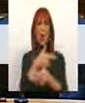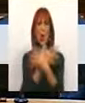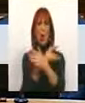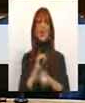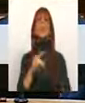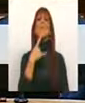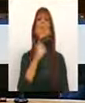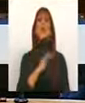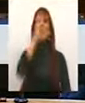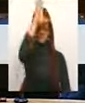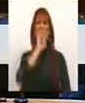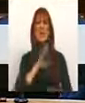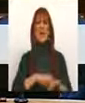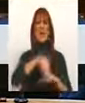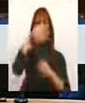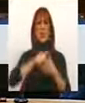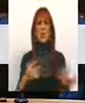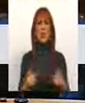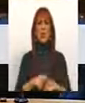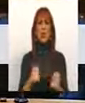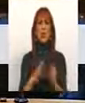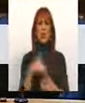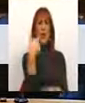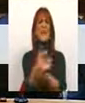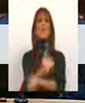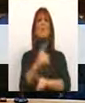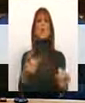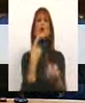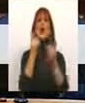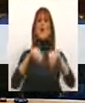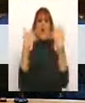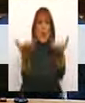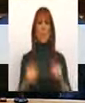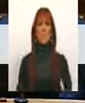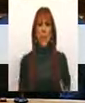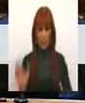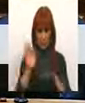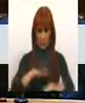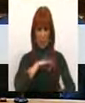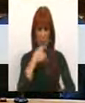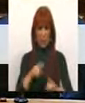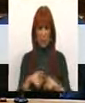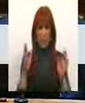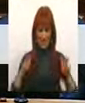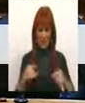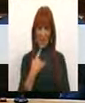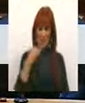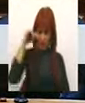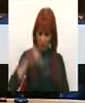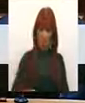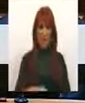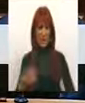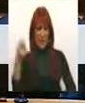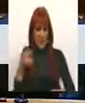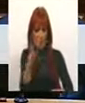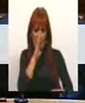Devia perguntar ao Ministro da Administração Interna porque está tudo tão atrasado mais uma vez. E é por isso, Sr. Presidente, que é preciso aqui referir que a